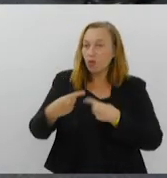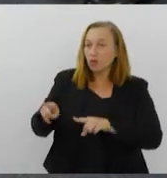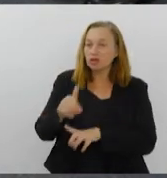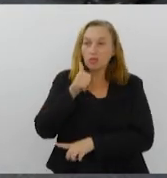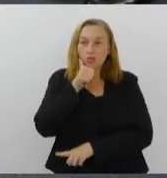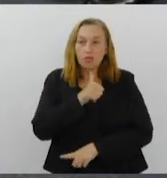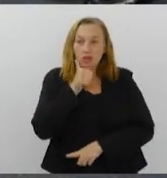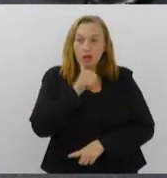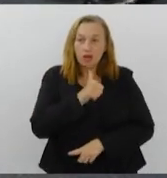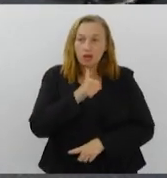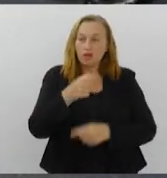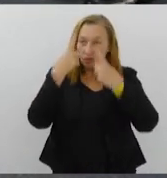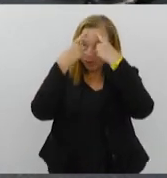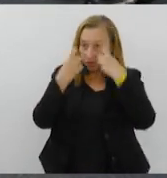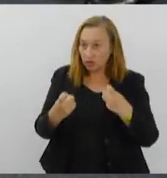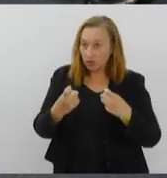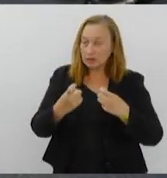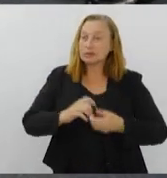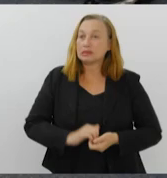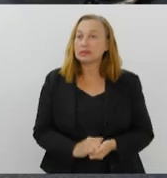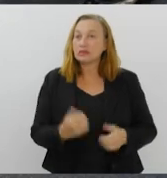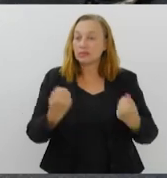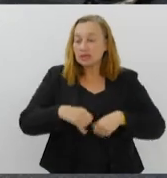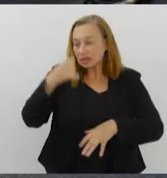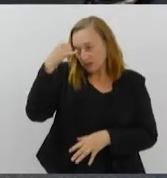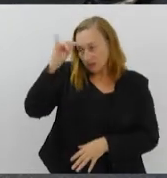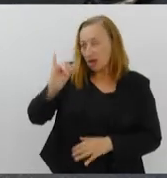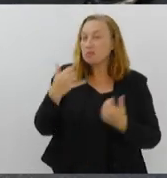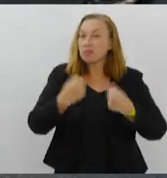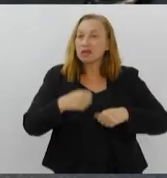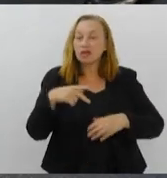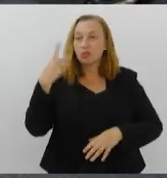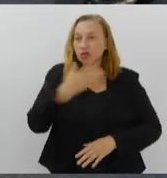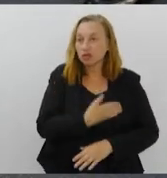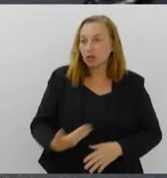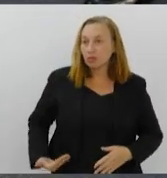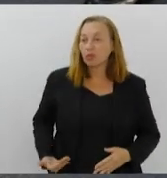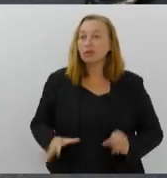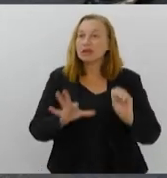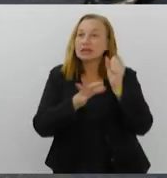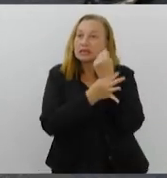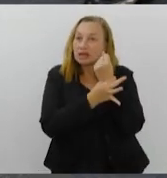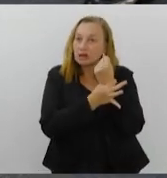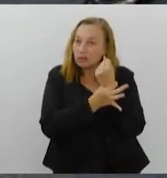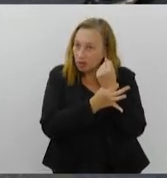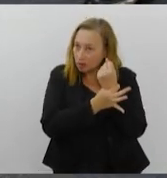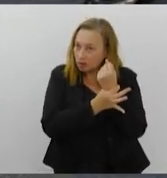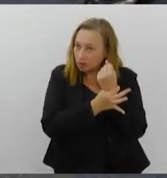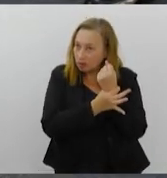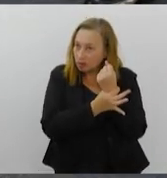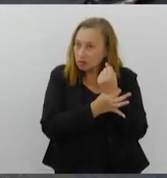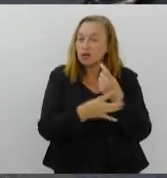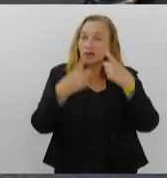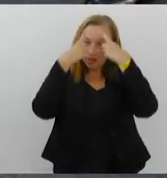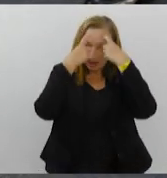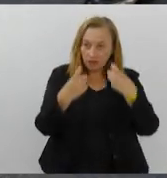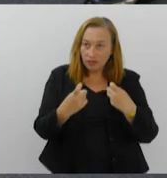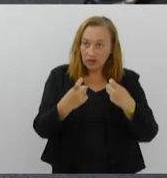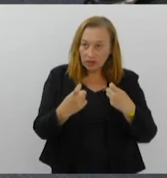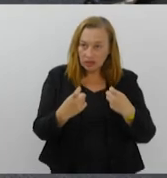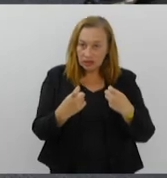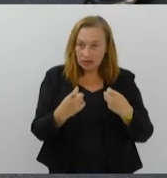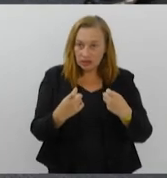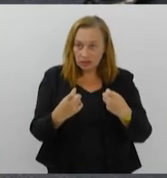são violências evitáveis. Basta política pública para garantir e assegurar que a violência sexista